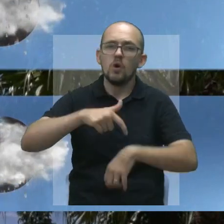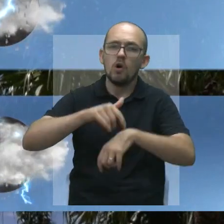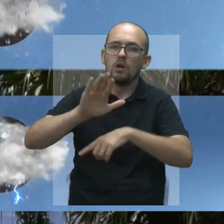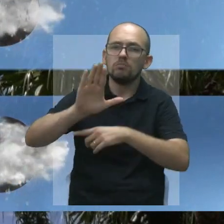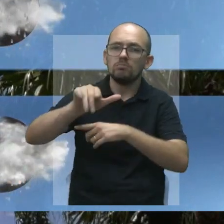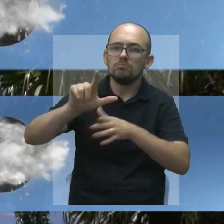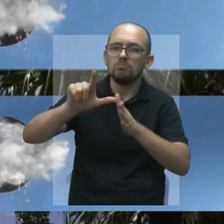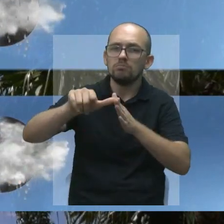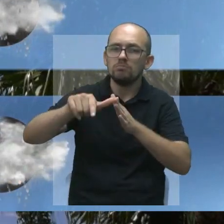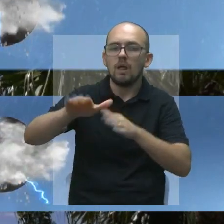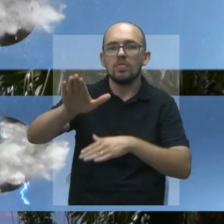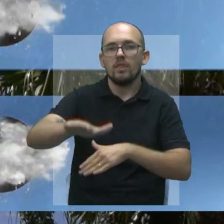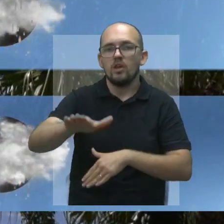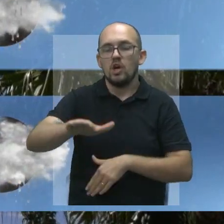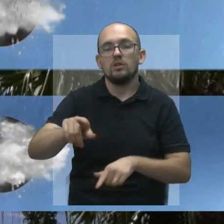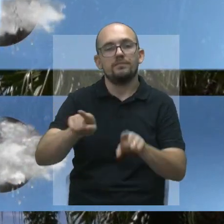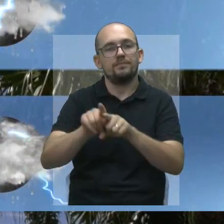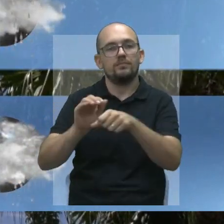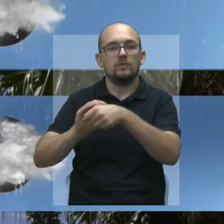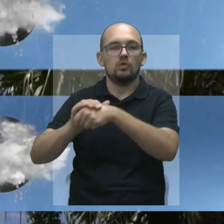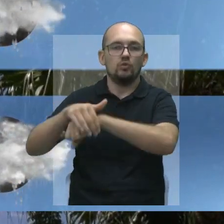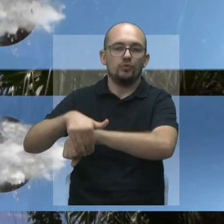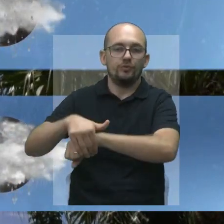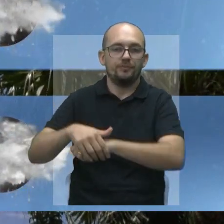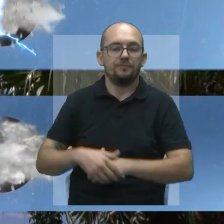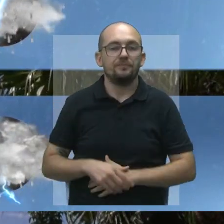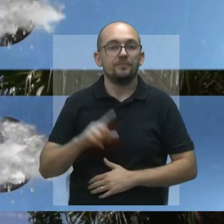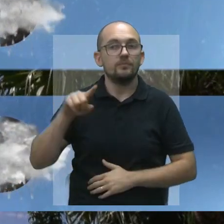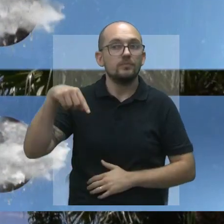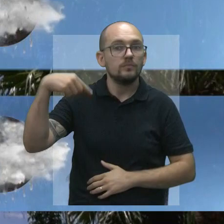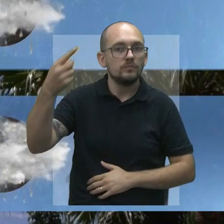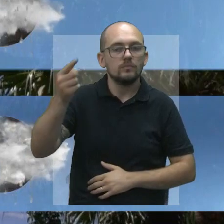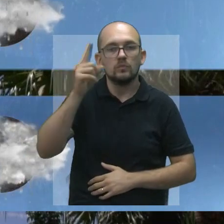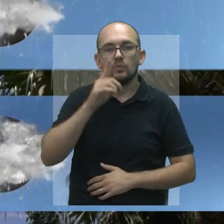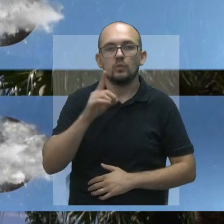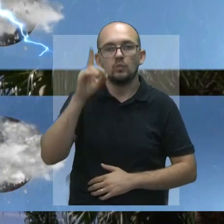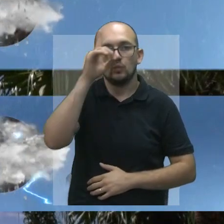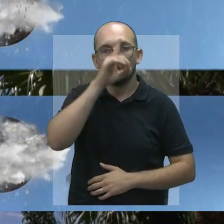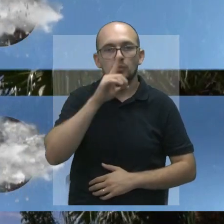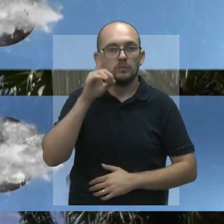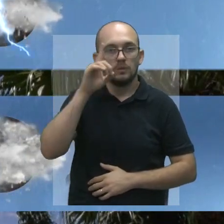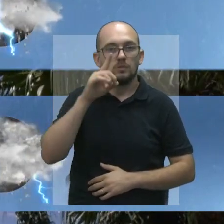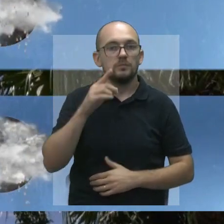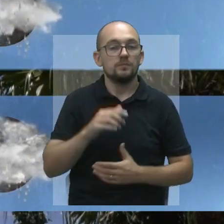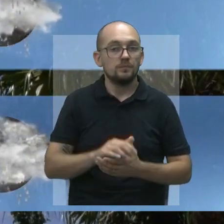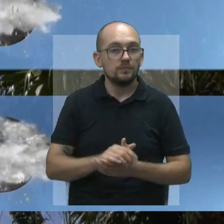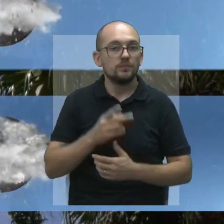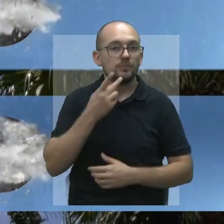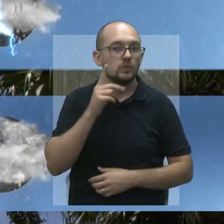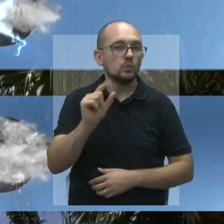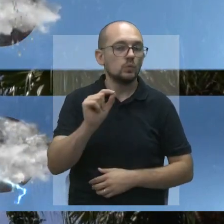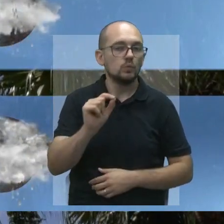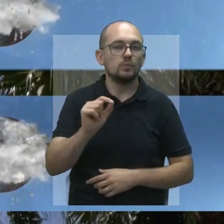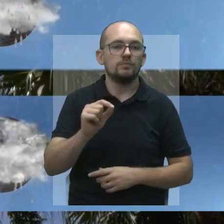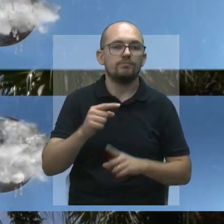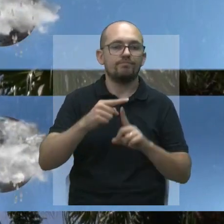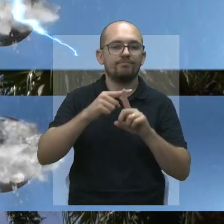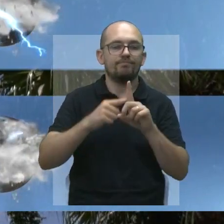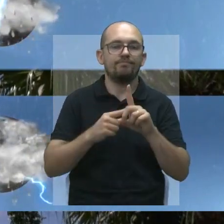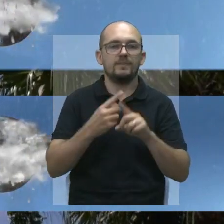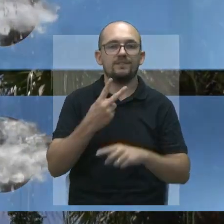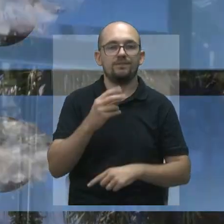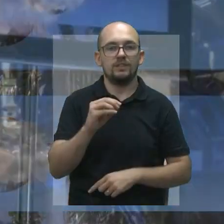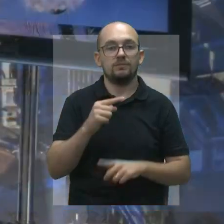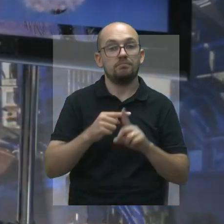e também no período da noite. No domingo, de acordo com a meteorologia, a mínima deve ser de 20 graus, máxima de